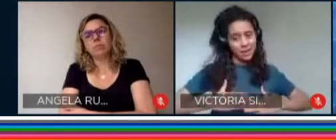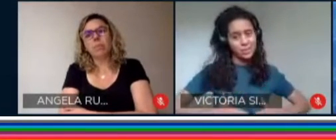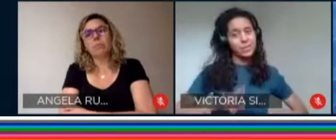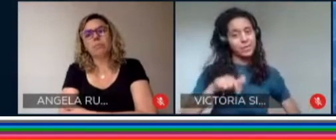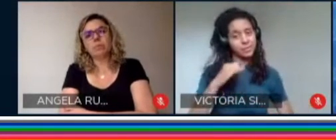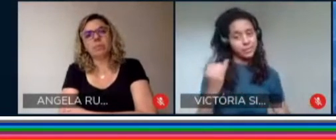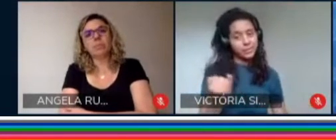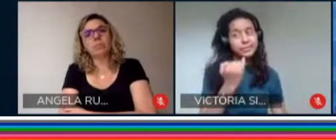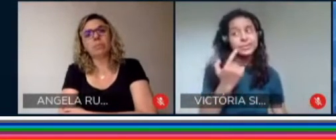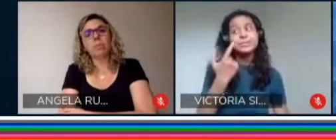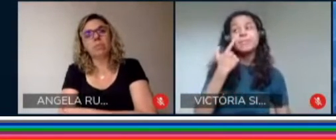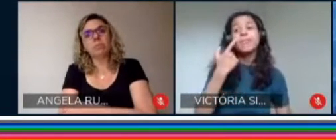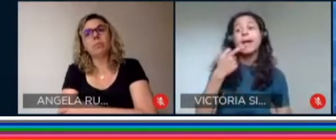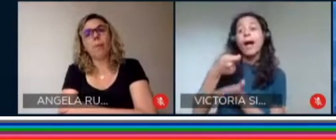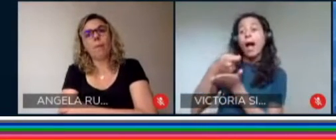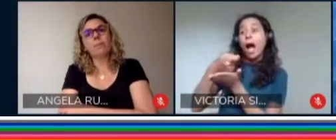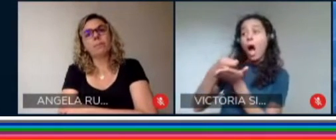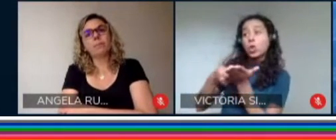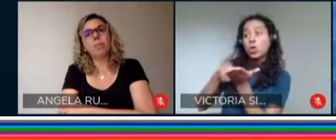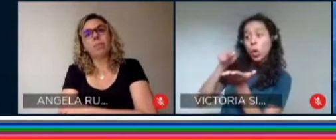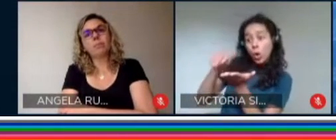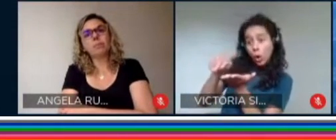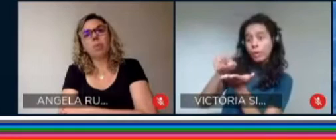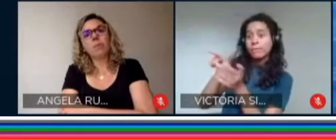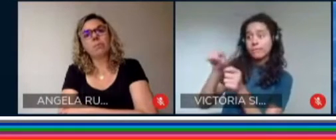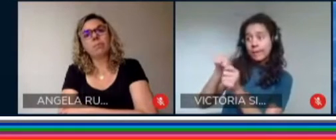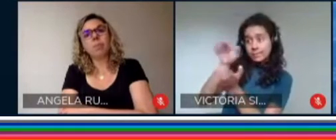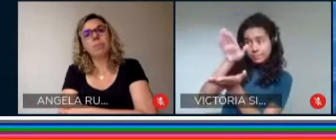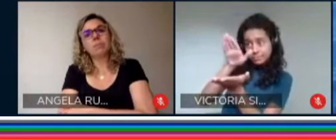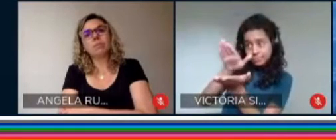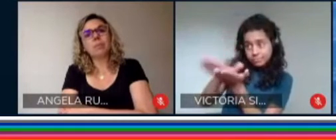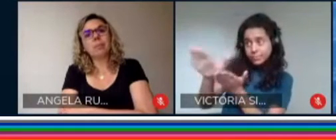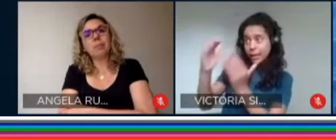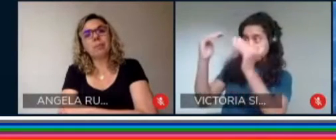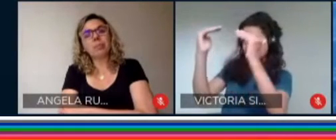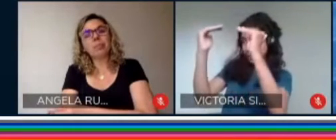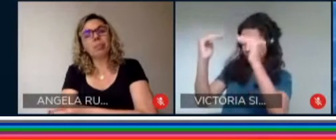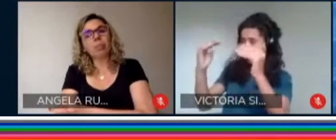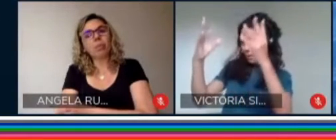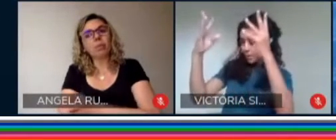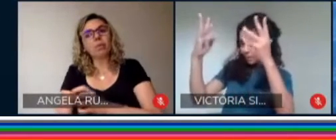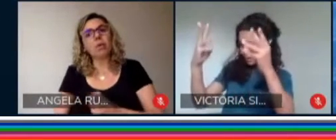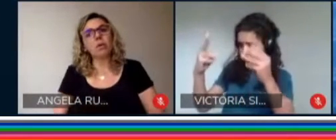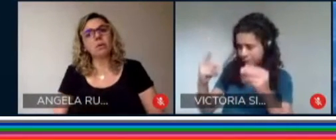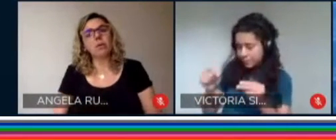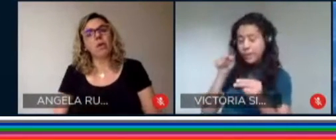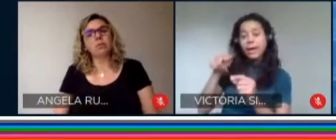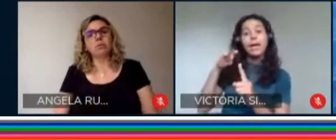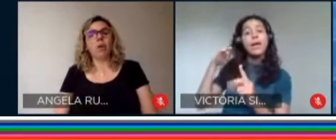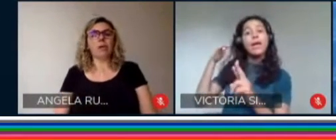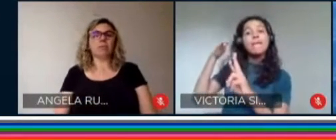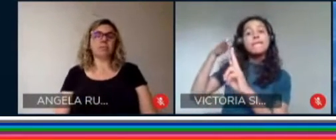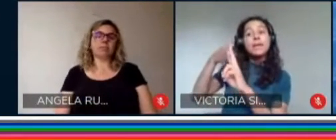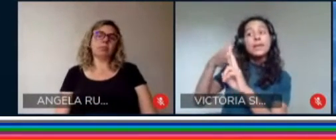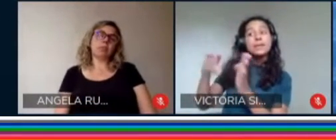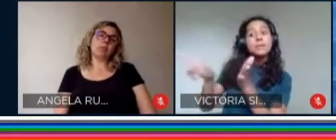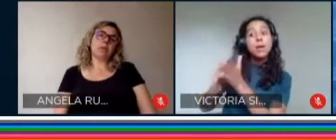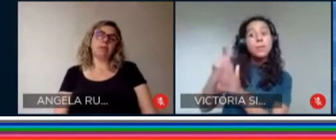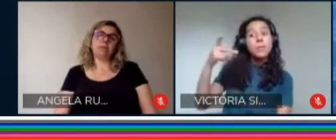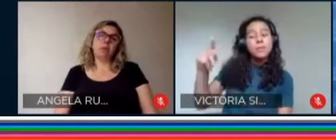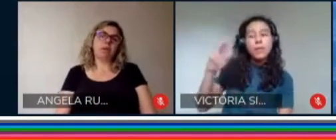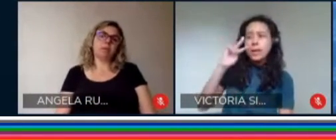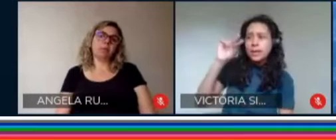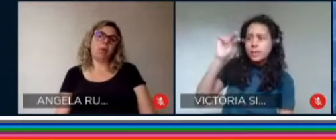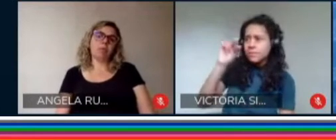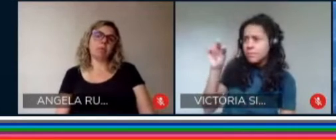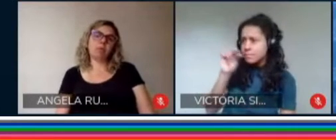dos outros, né, assim, eu já tenho como saber o que é relevante medindo aquilo que está sendo citado por outras